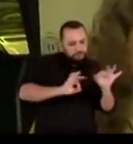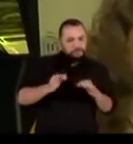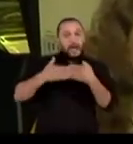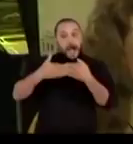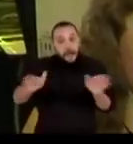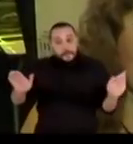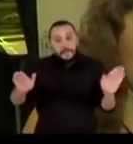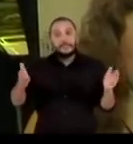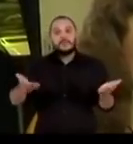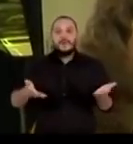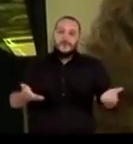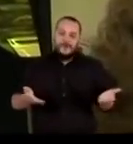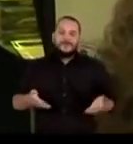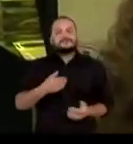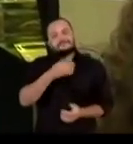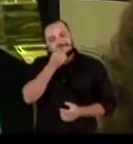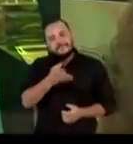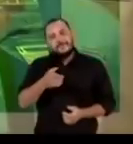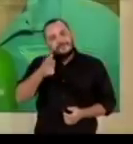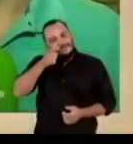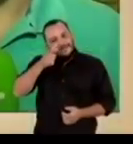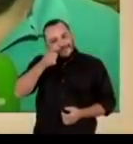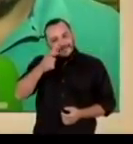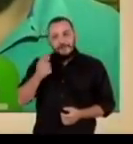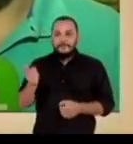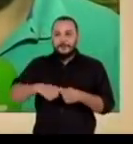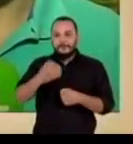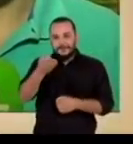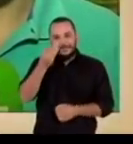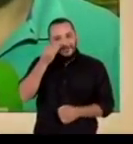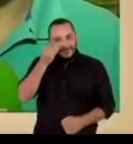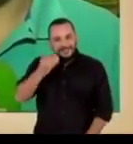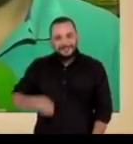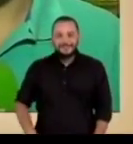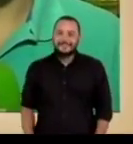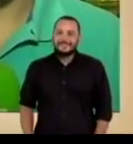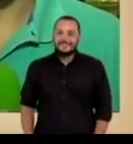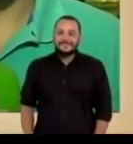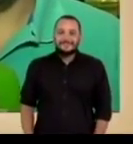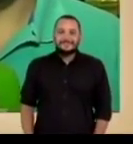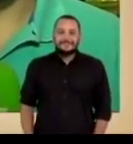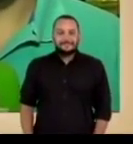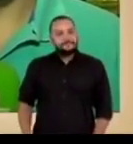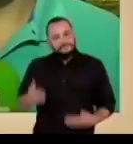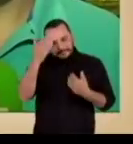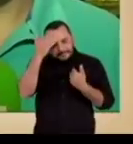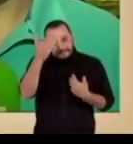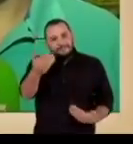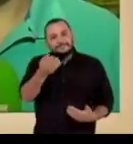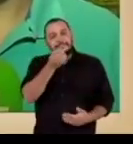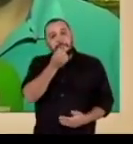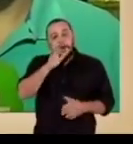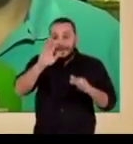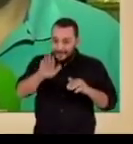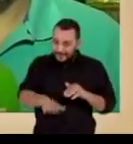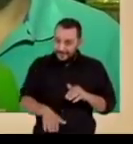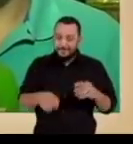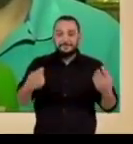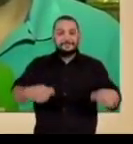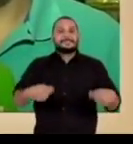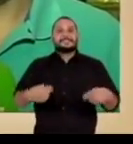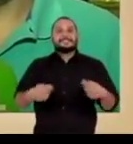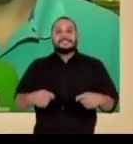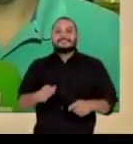legal, muito bacana, realmente vale a pena. A gente volta aos estúdios com você, Joyce. Obrigada, Cadu. Boa tarde. Precisamos e muito de